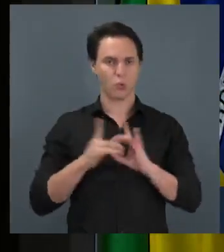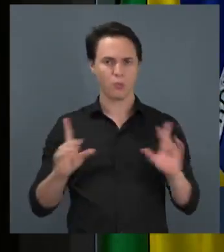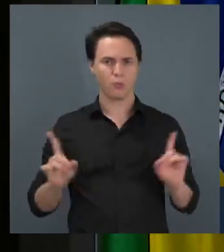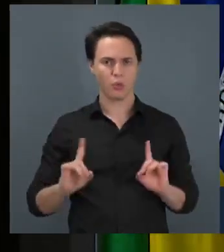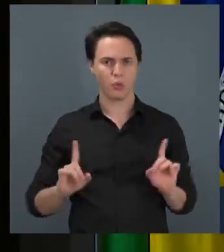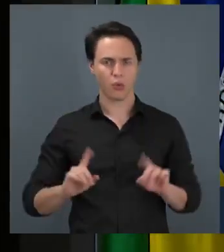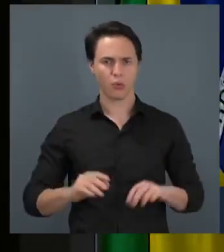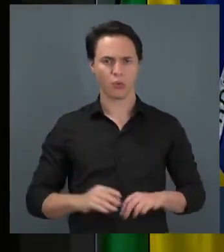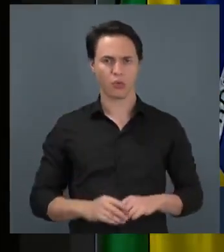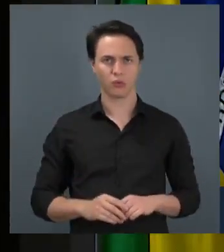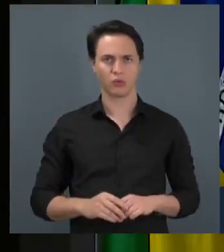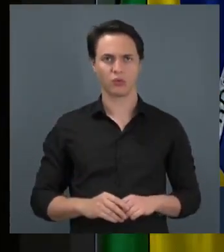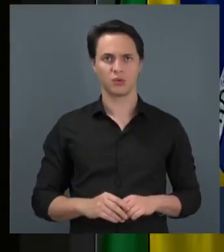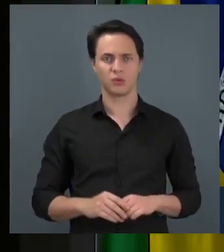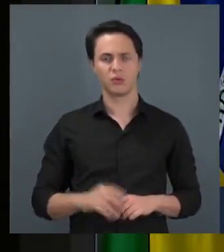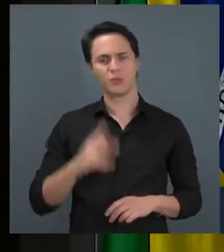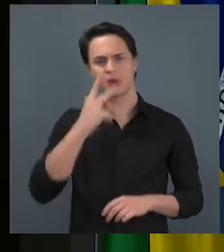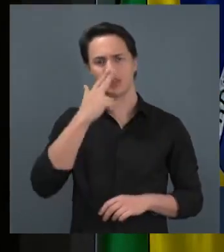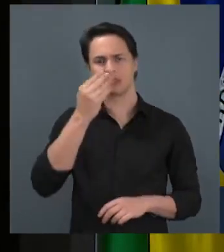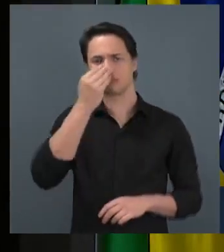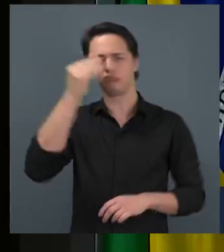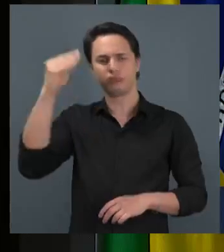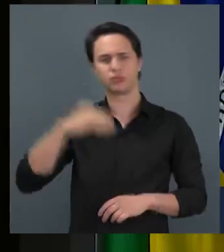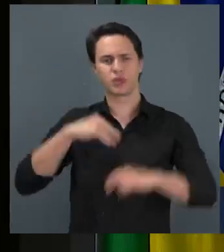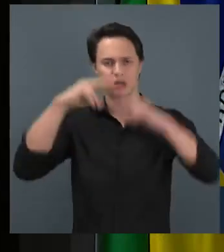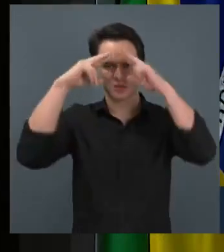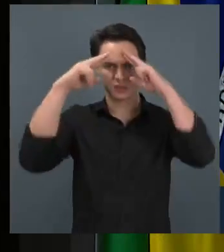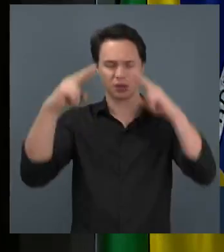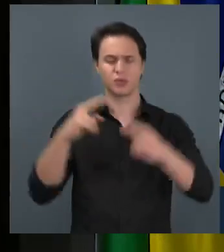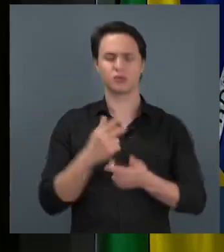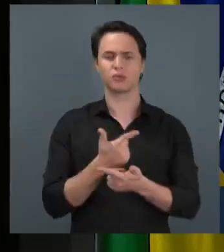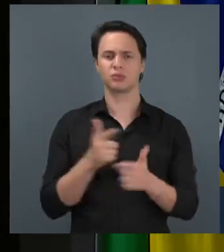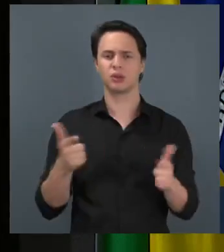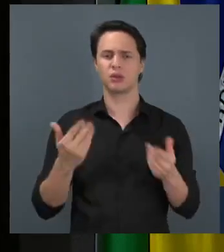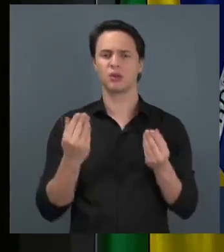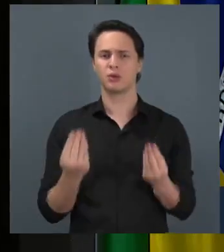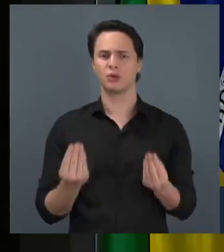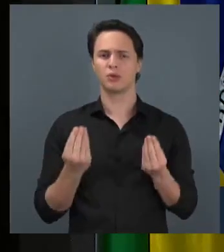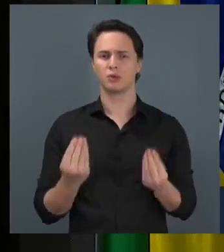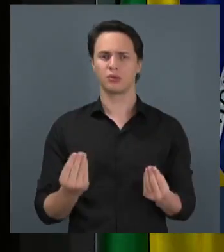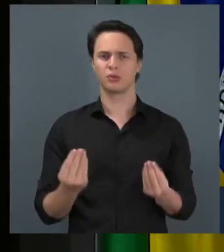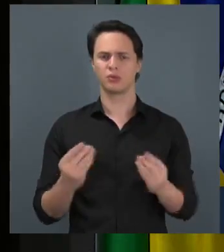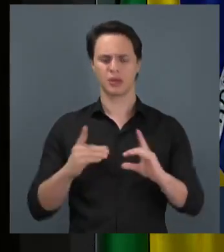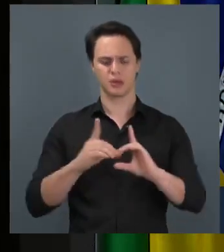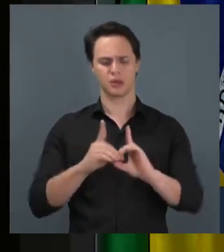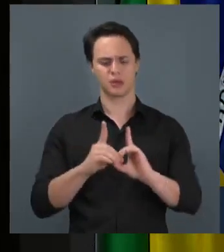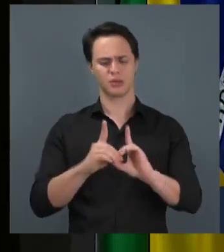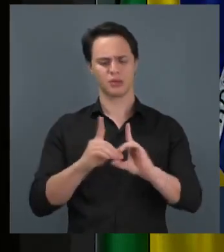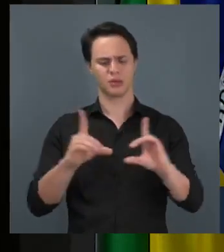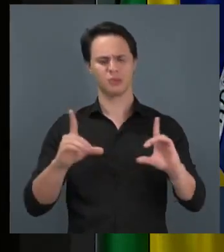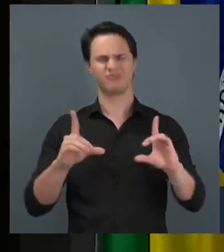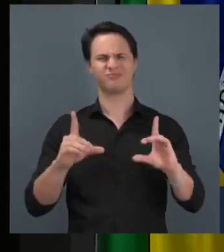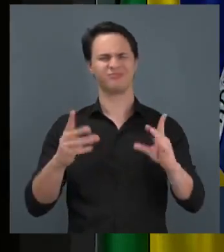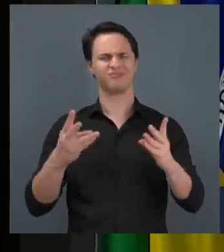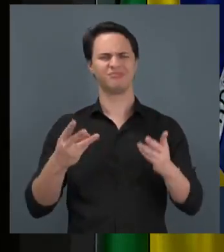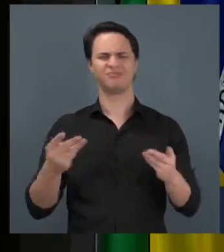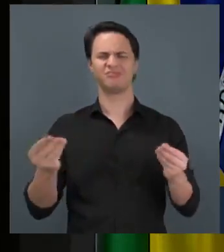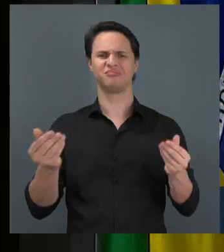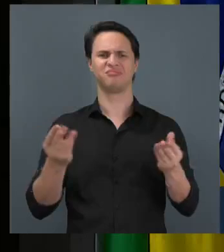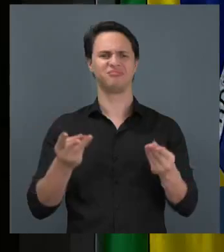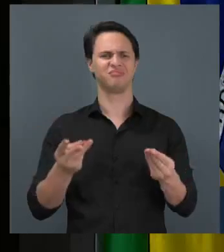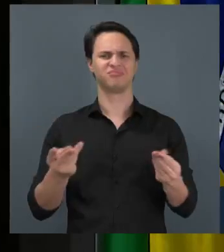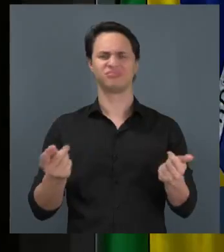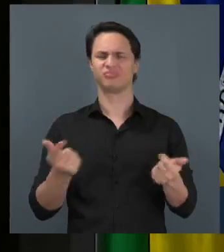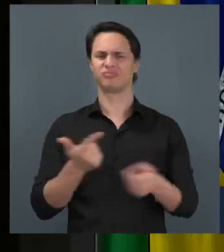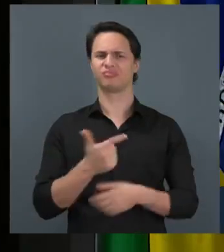unanimidade, não é respeitado. A que ponto chegou a nossa democracia frágil,